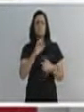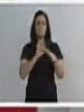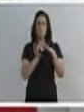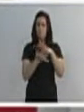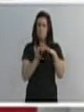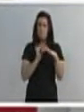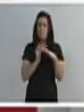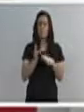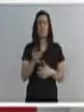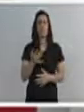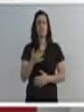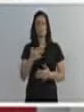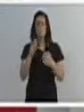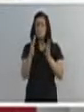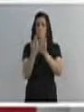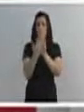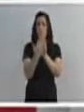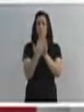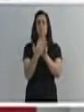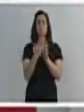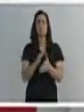sociais, pessoalmente, em público,